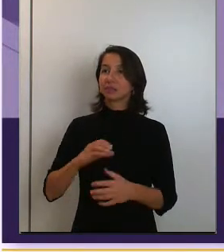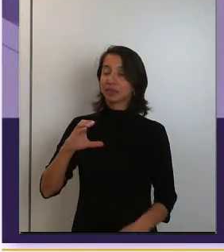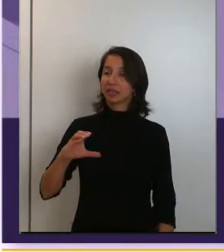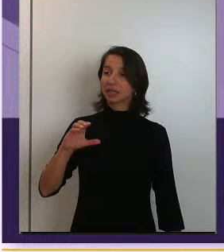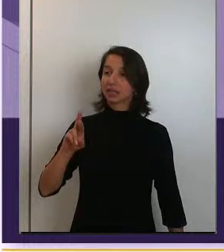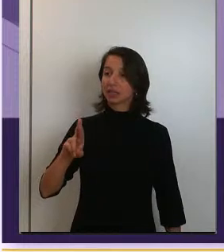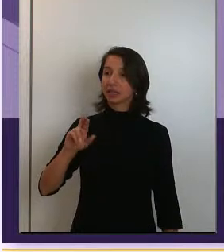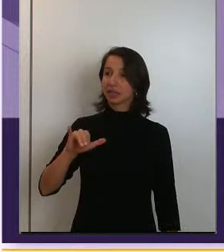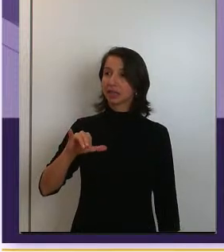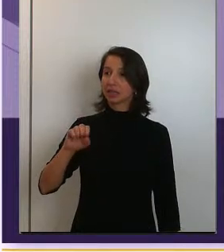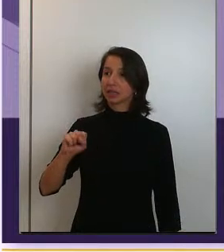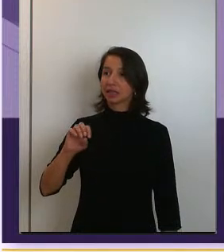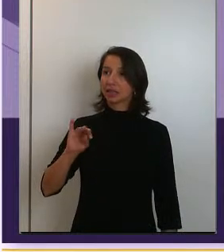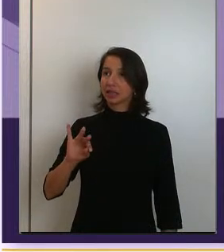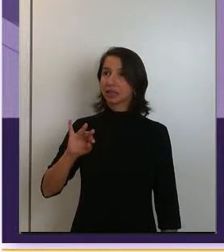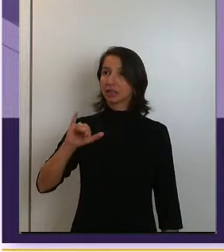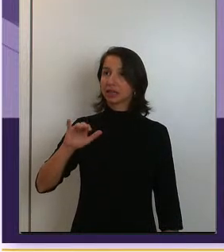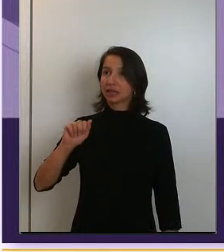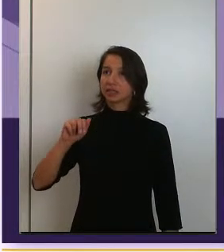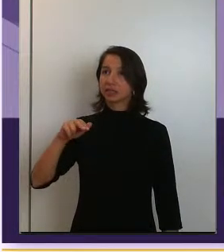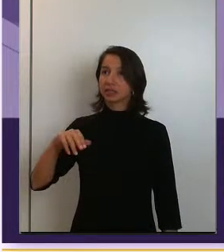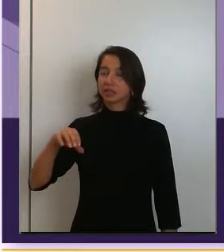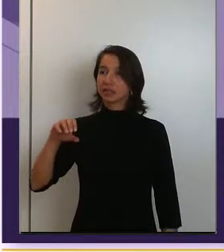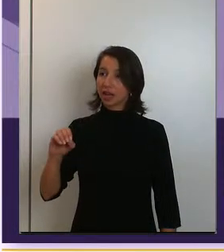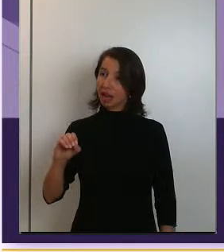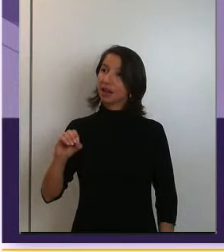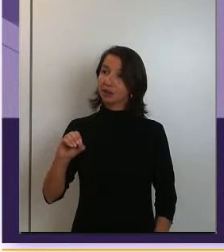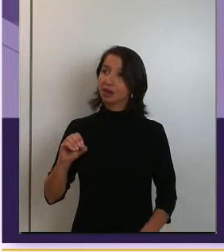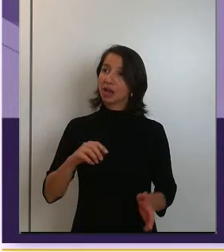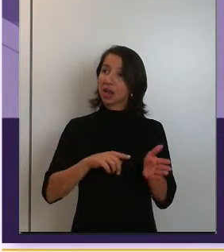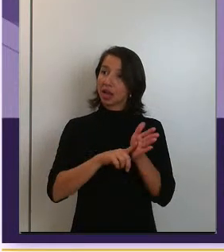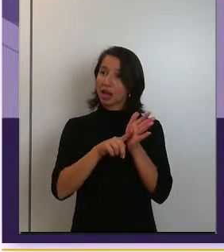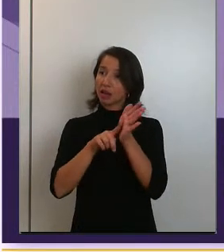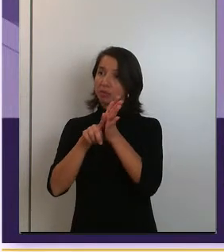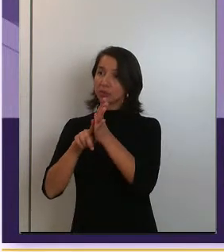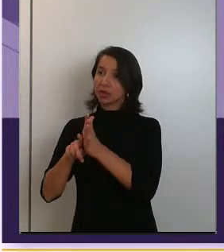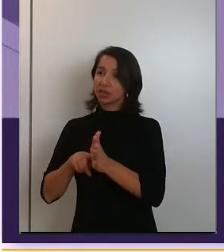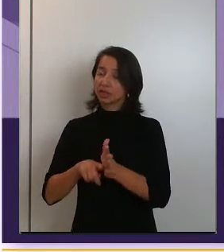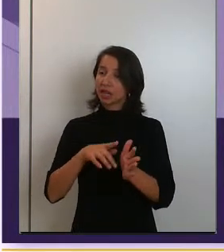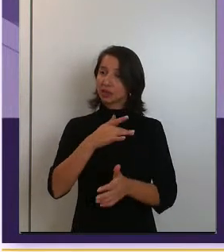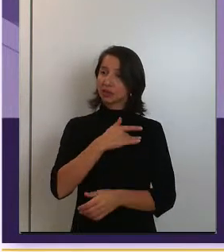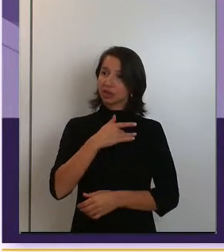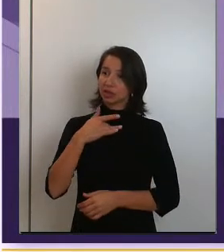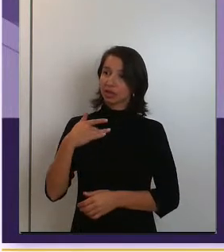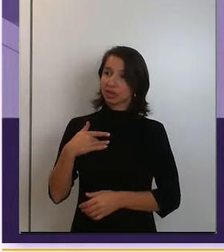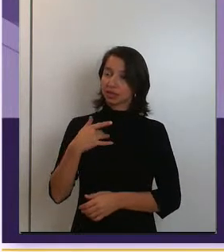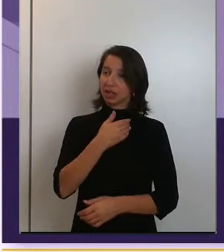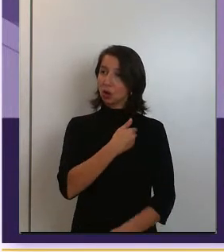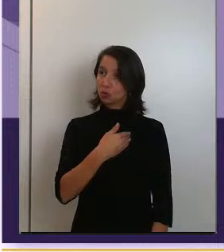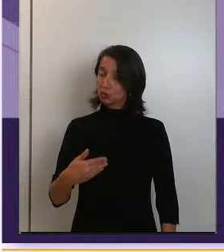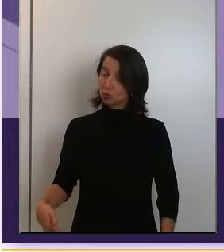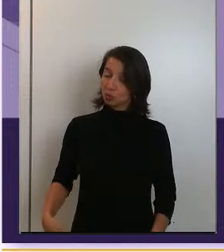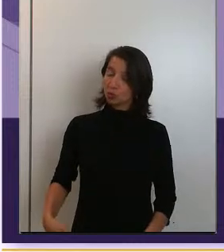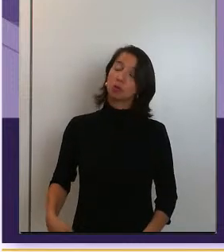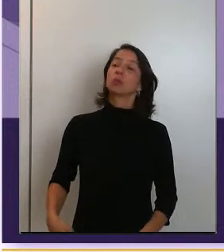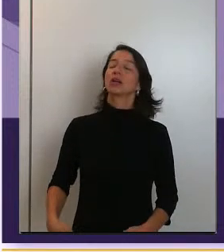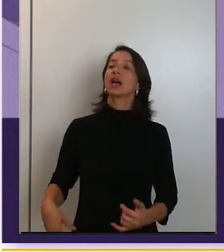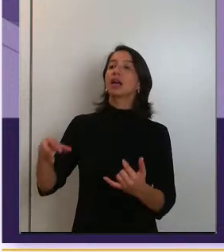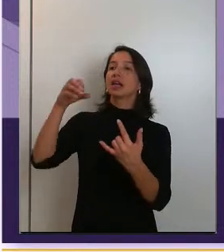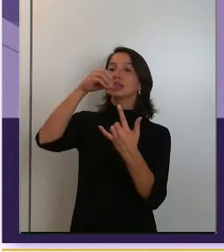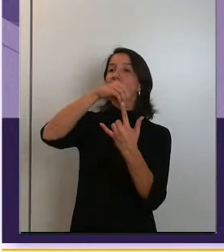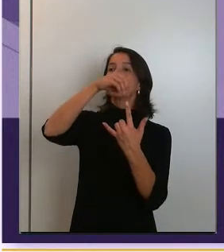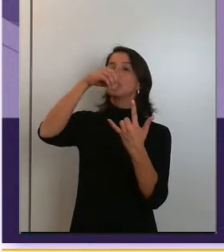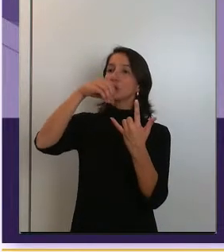Boccolini é pesquisador em saúde pública do Laboratório de Informação em Saúde da Fundação Oswaldo Cruz, a